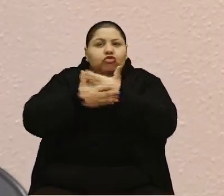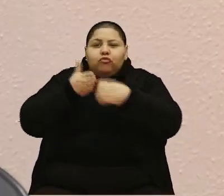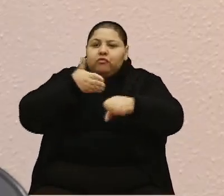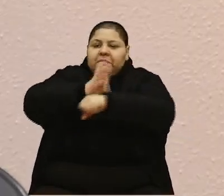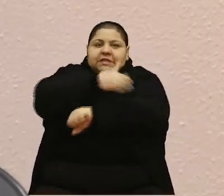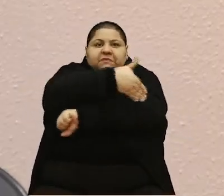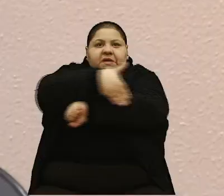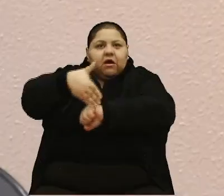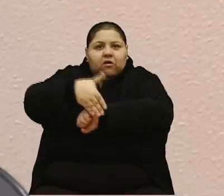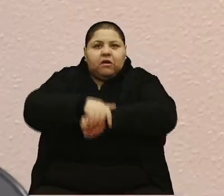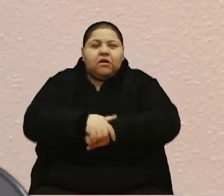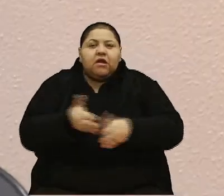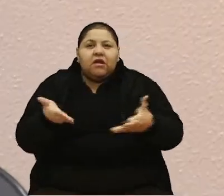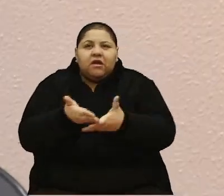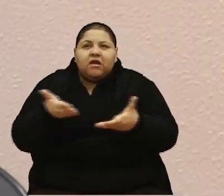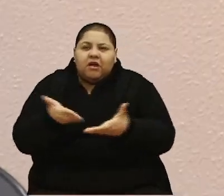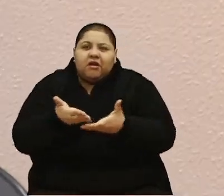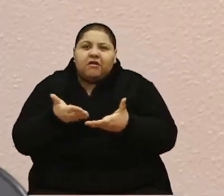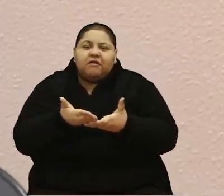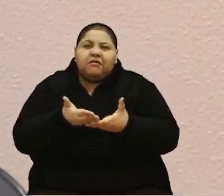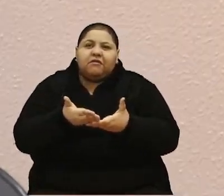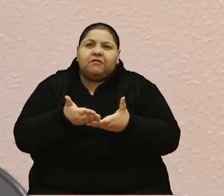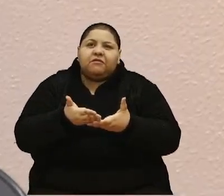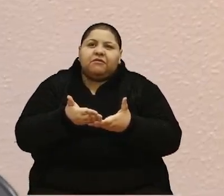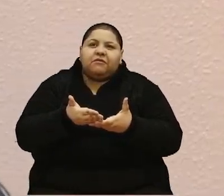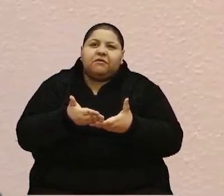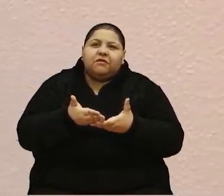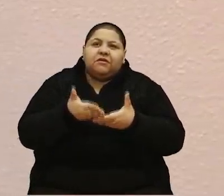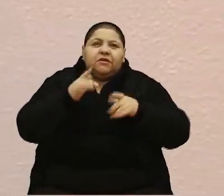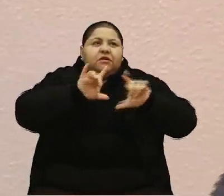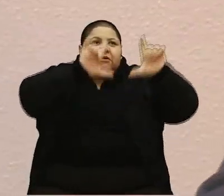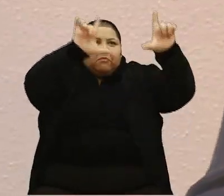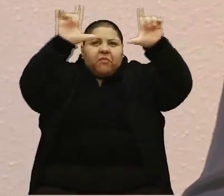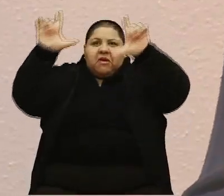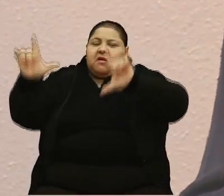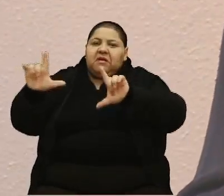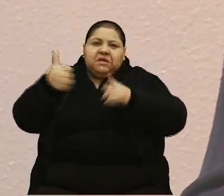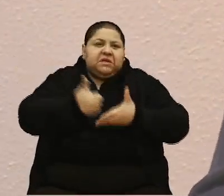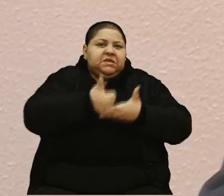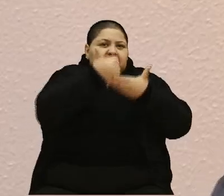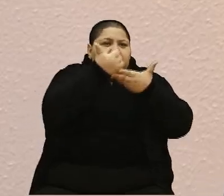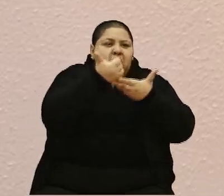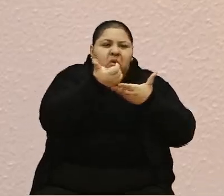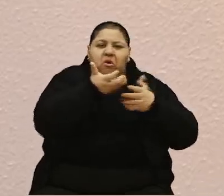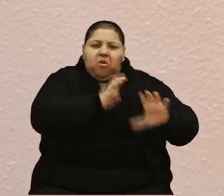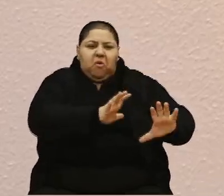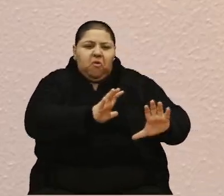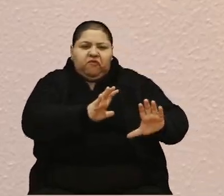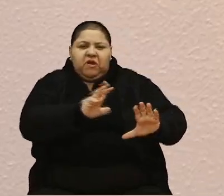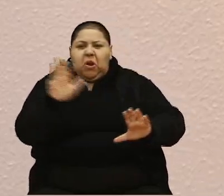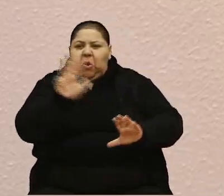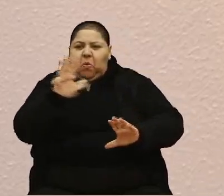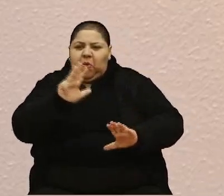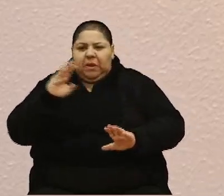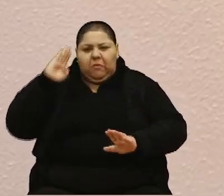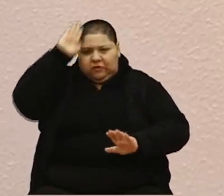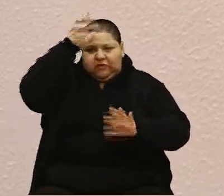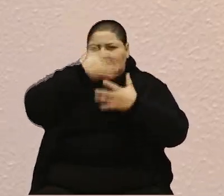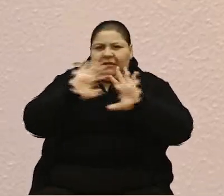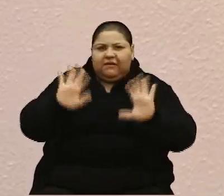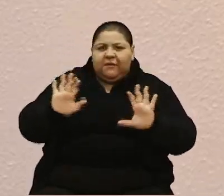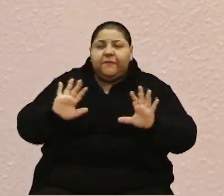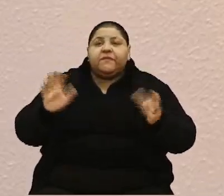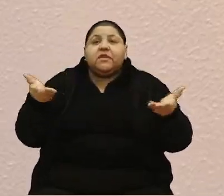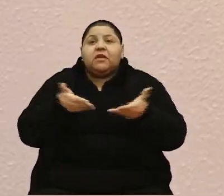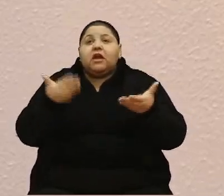rua. Agora estão lá colocando placa, não interessa se é a favor do Lula, se é contra, se é a favor do Bolsonaro, se é contra. Eu quero